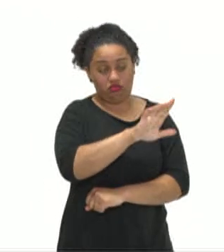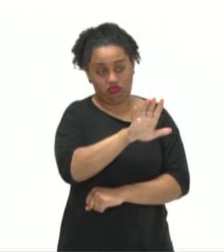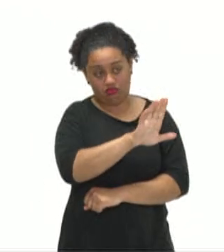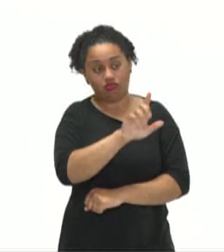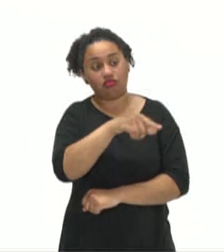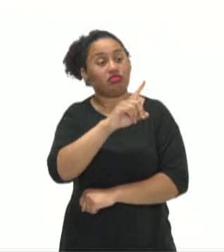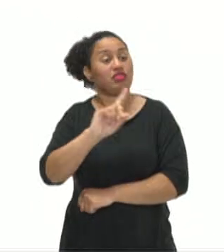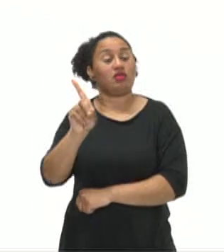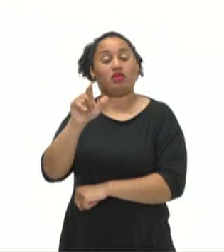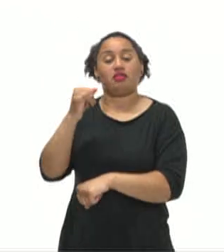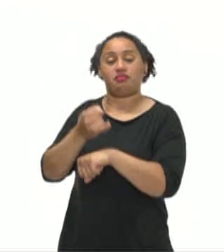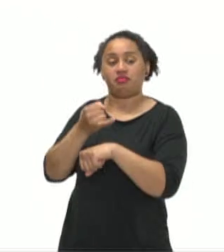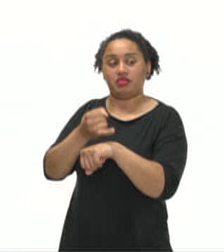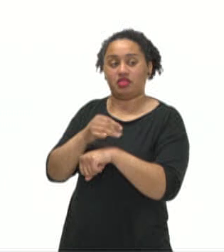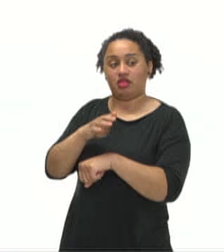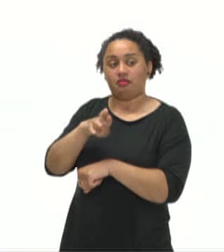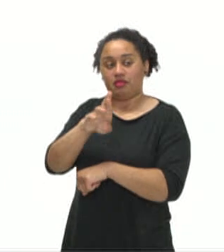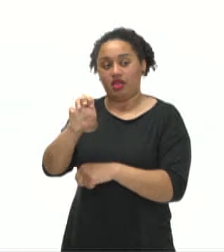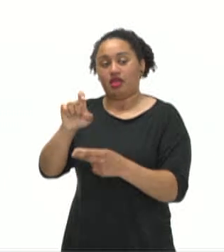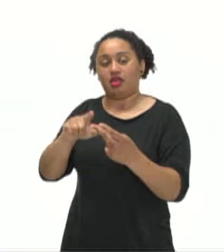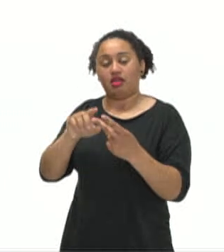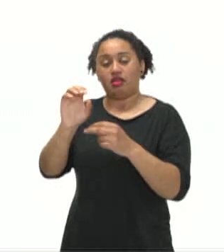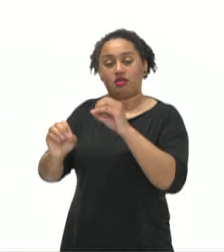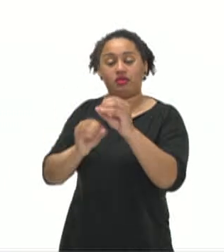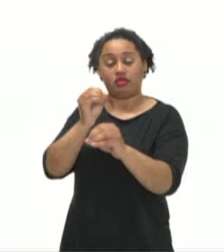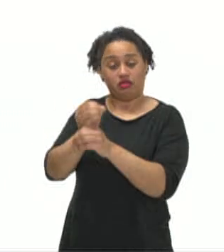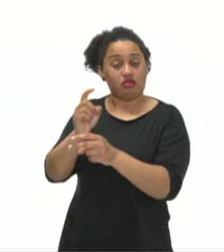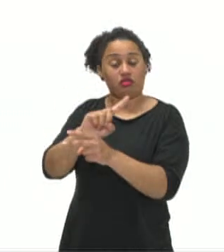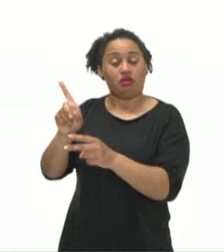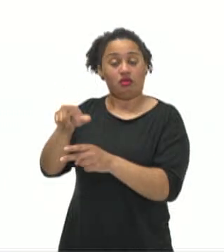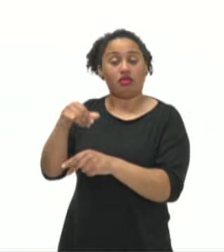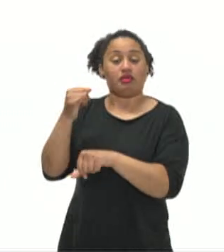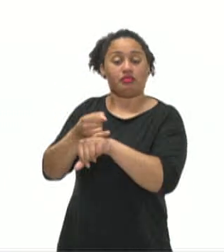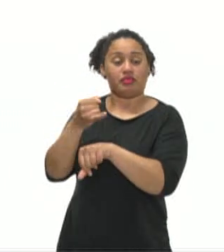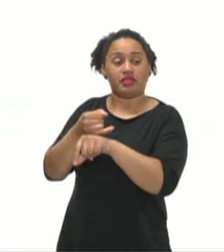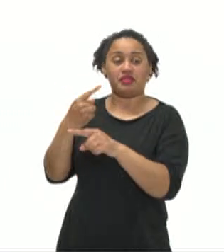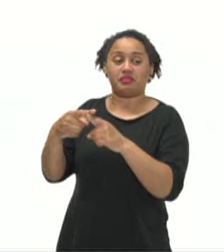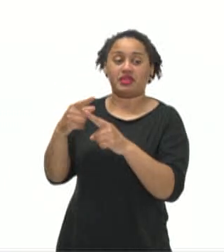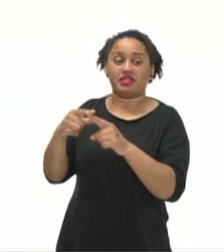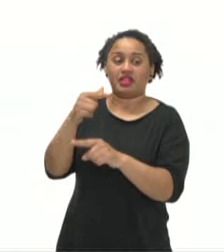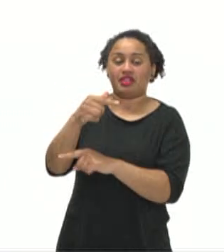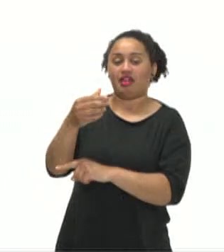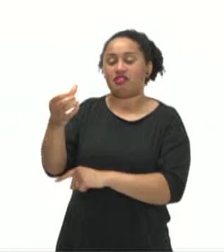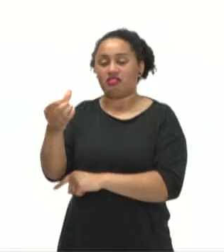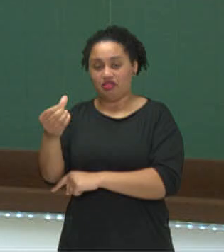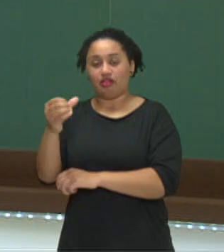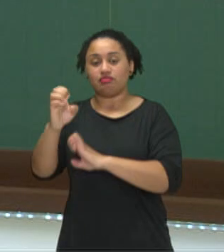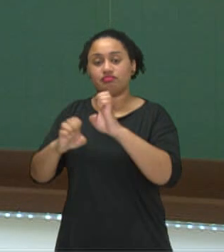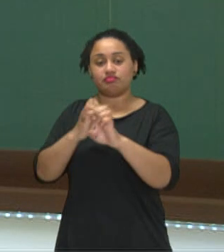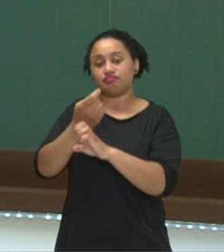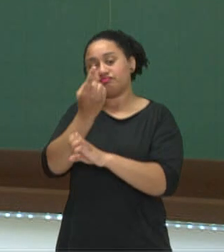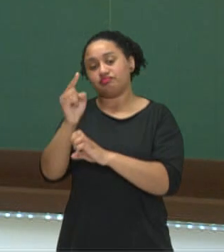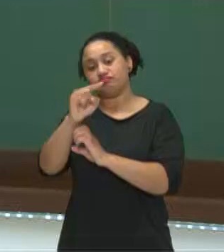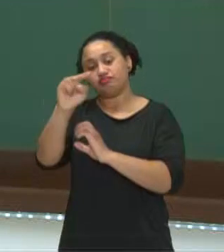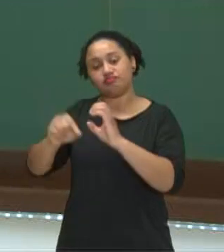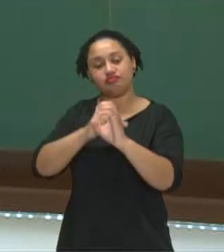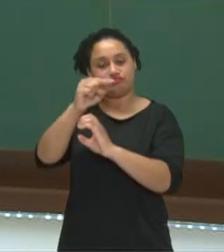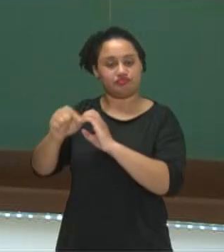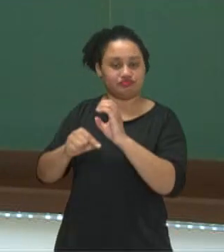e ametal o bromo e o oxigênio são ametais, pois apresentam 7 e 6 elétrons na camada de valência.